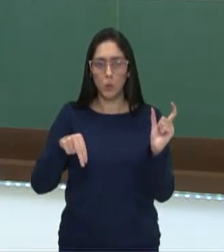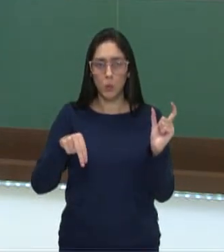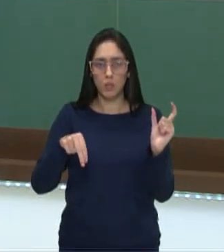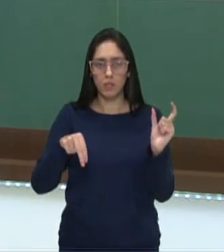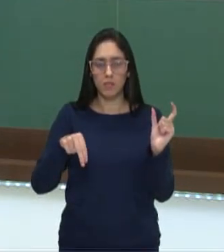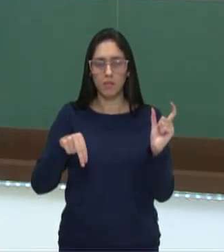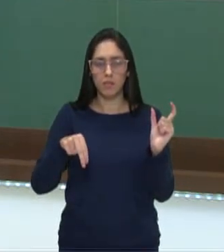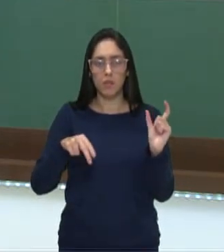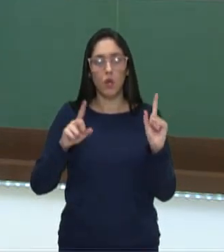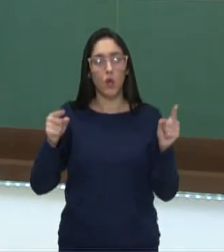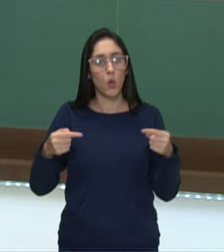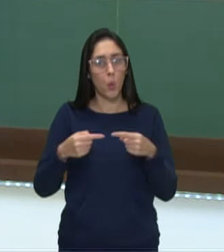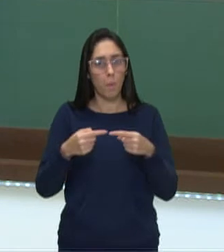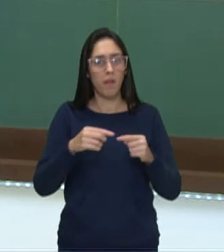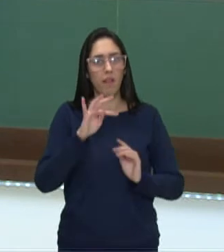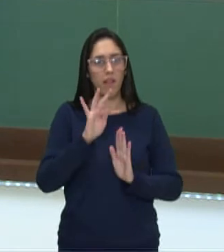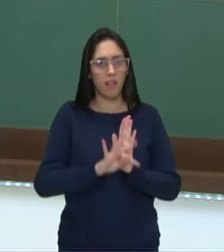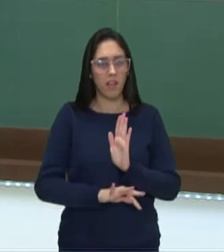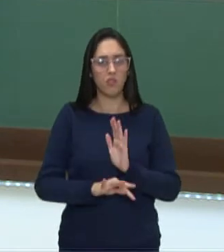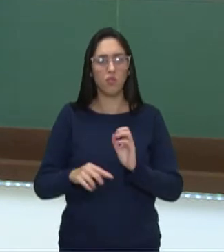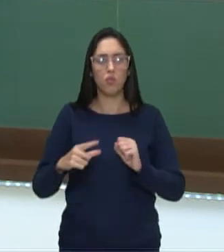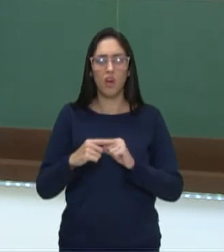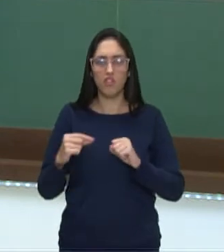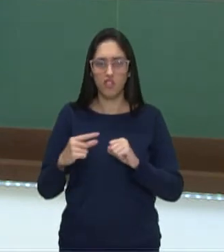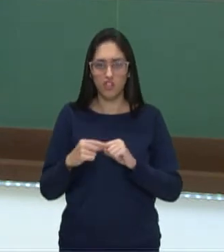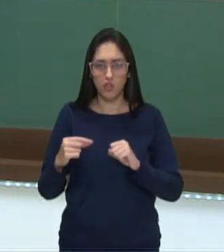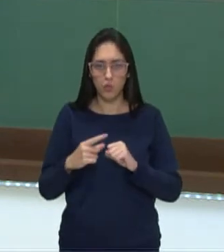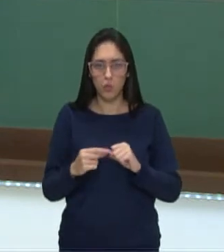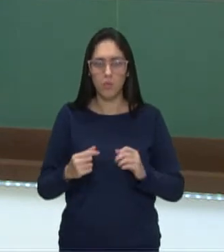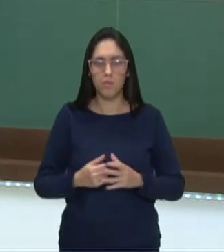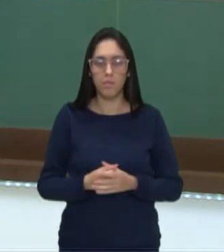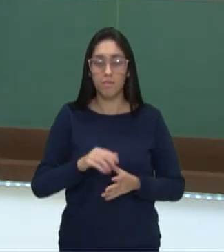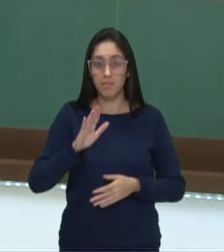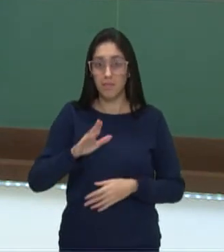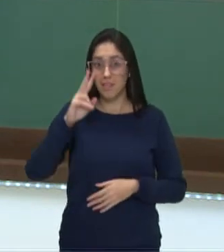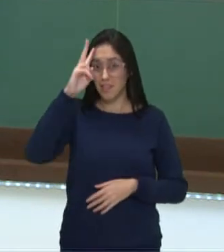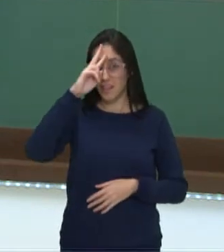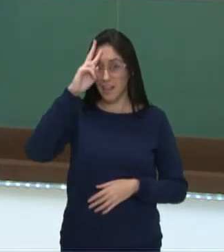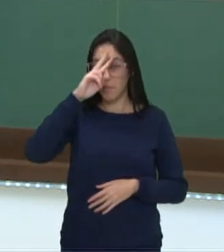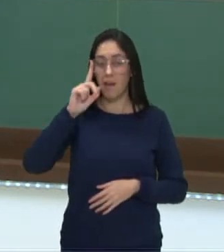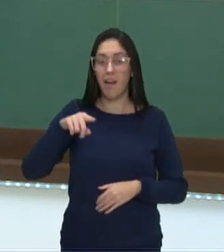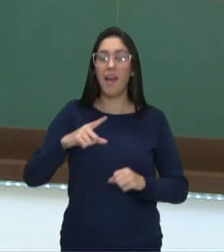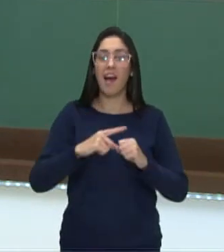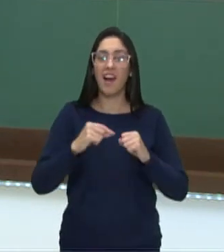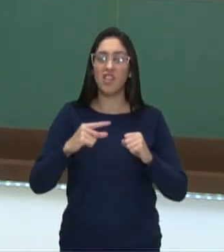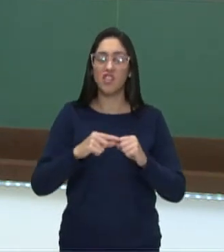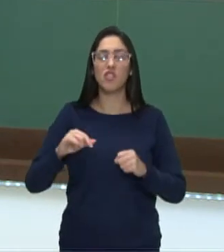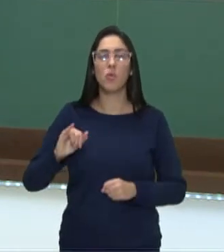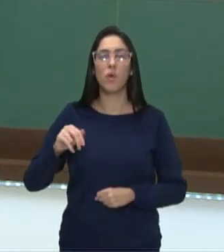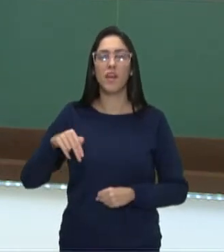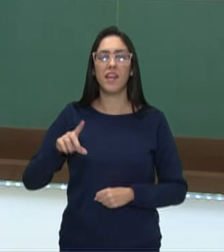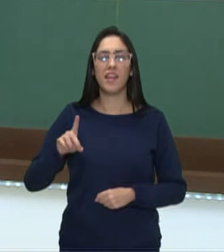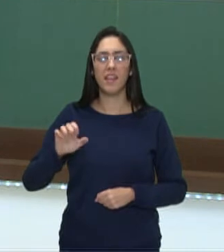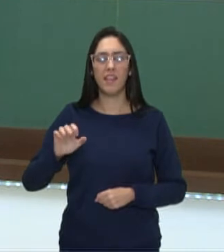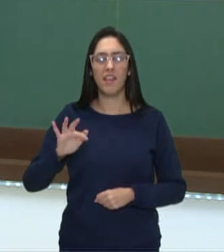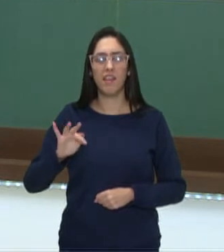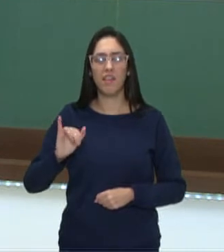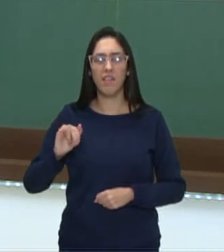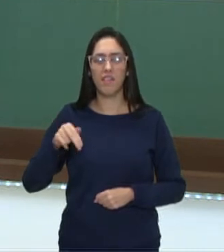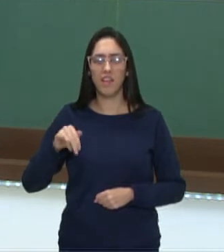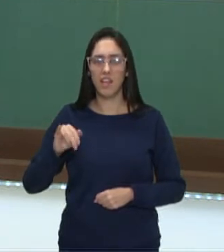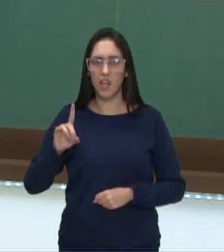determinado contexto, como artigo, lembrando que é artigo indefinido no singular, artigo